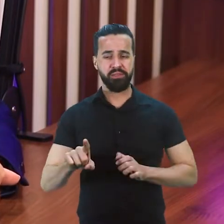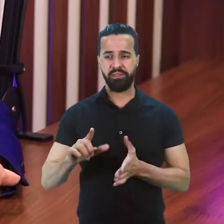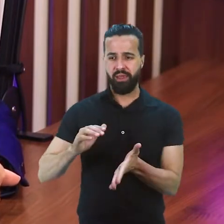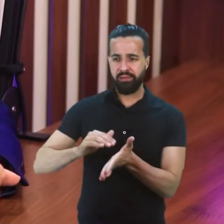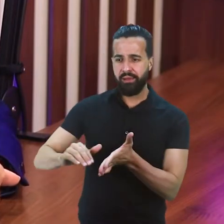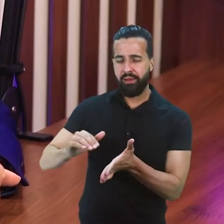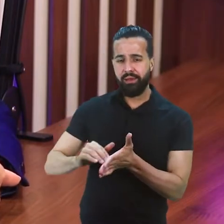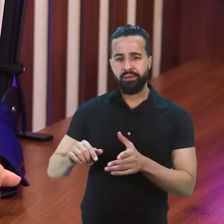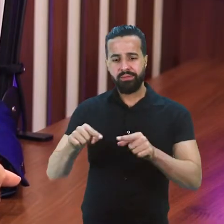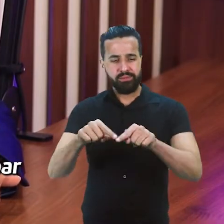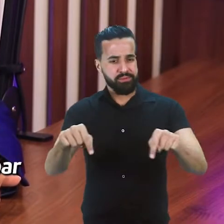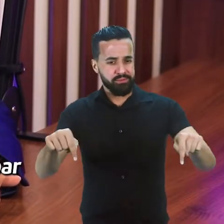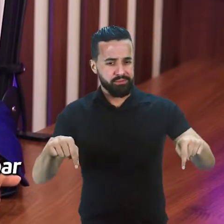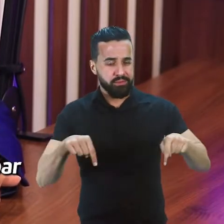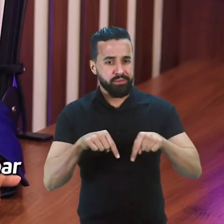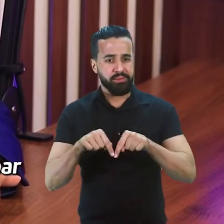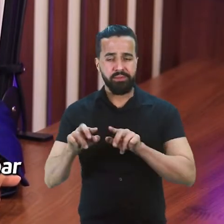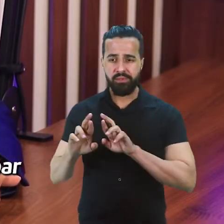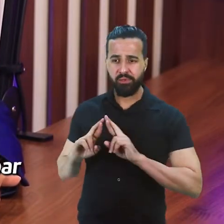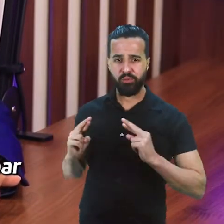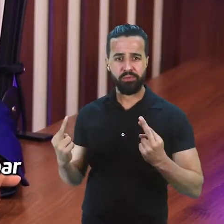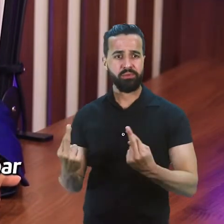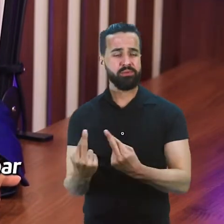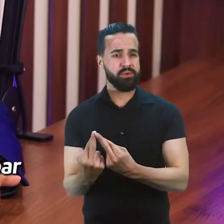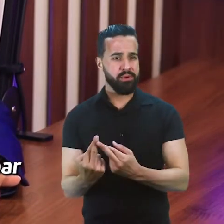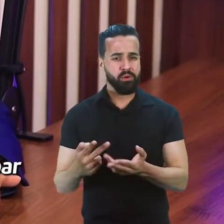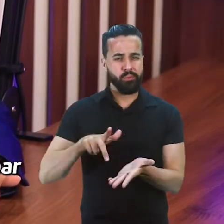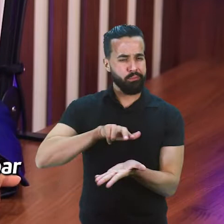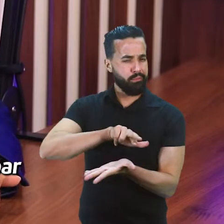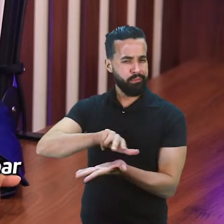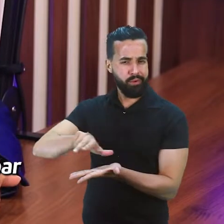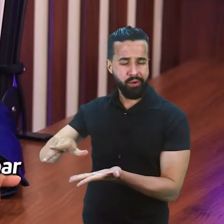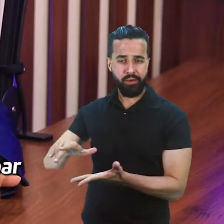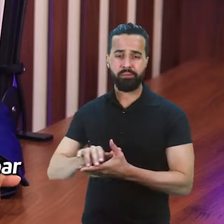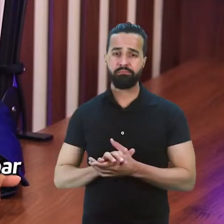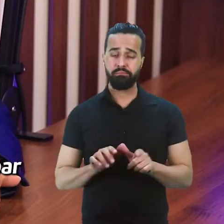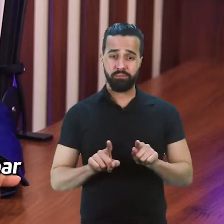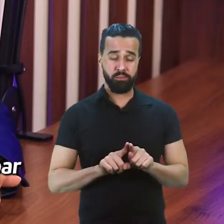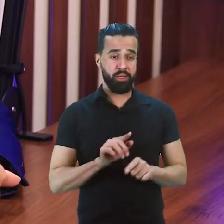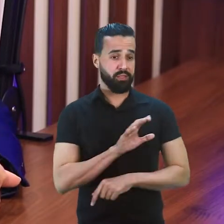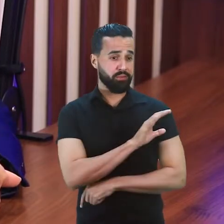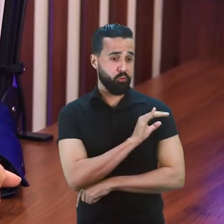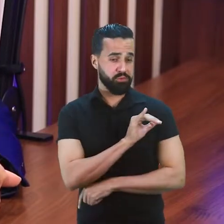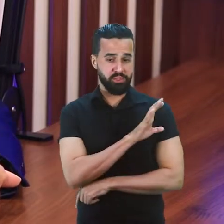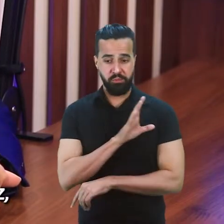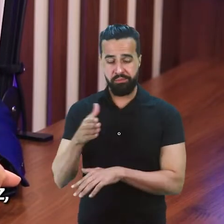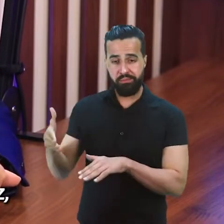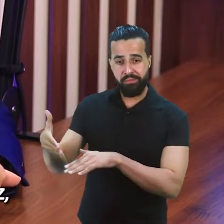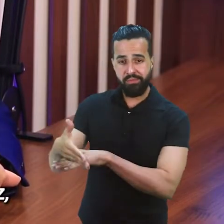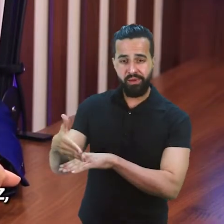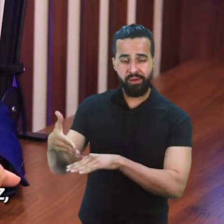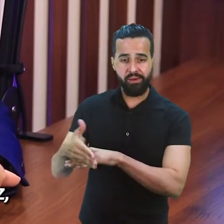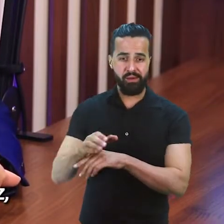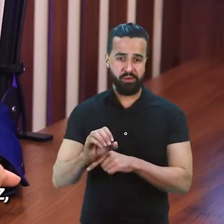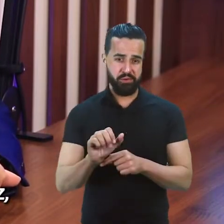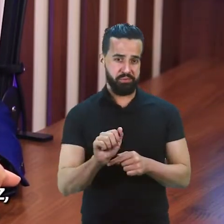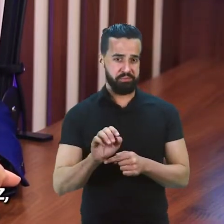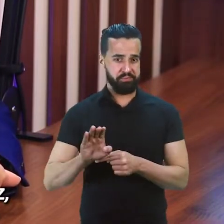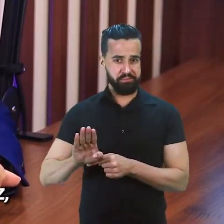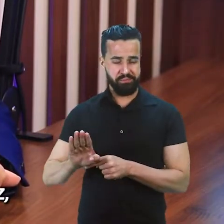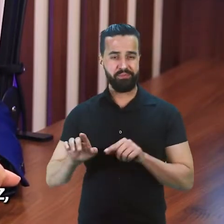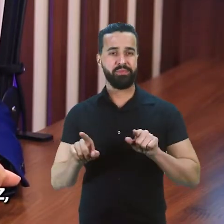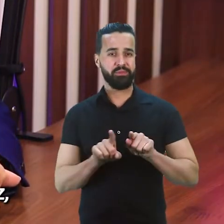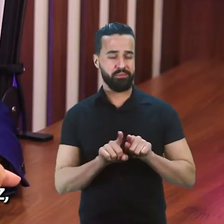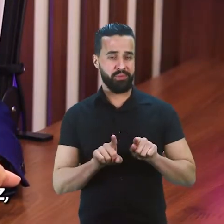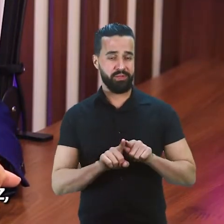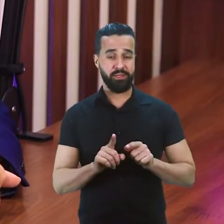sala de reunião. E a partir daí também comecei a participar de comissões na OAB. Lá, inclusive, que eu conheci